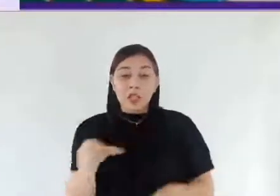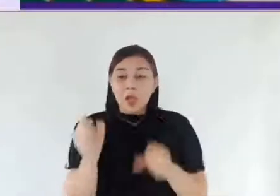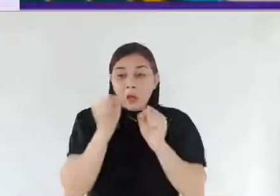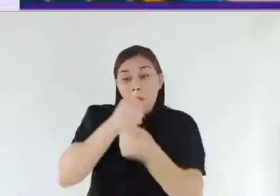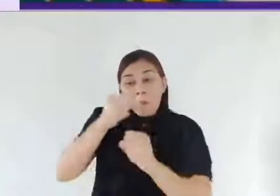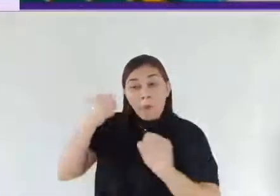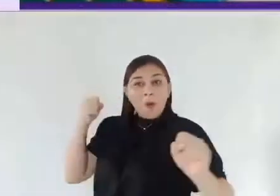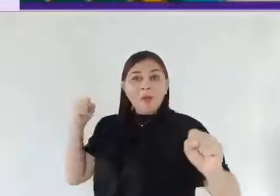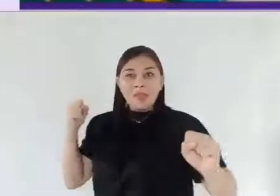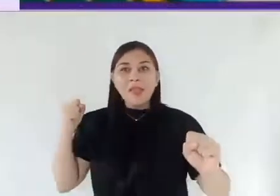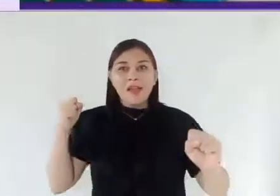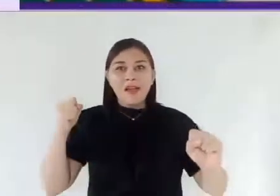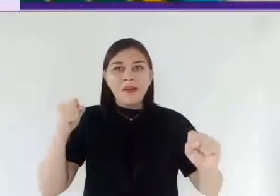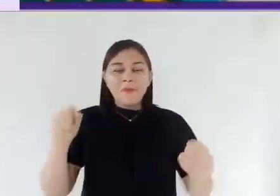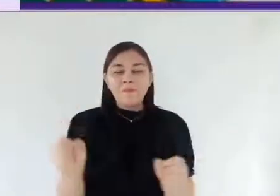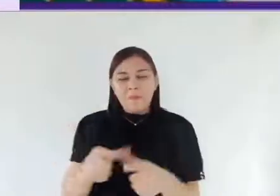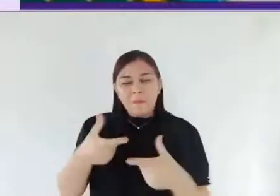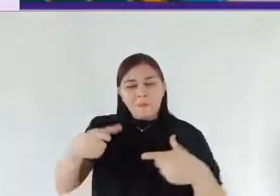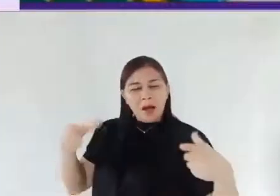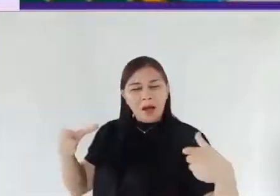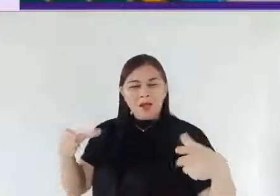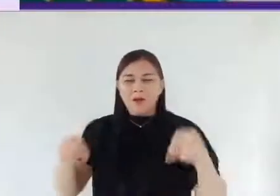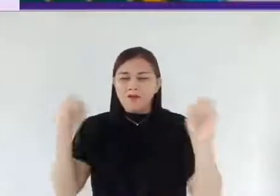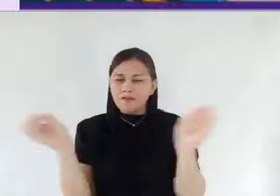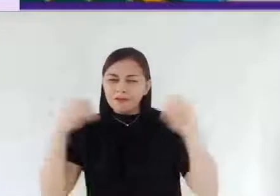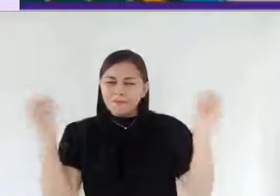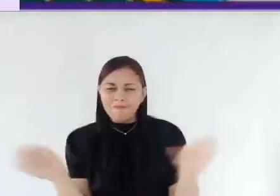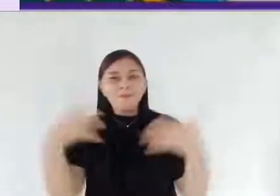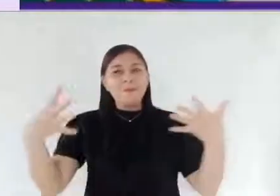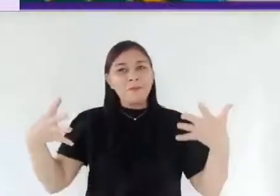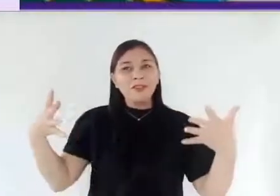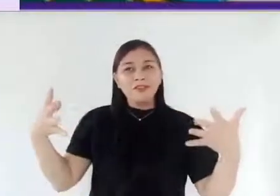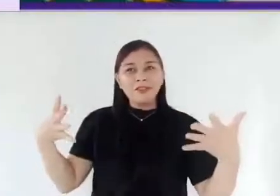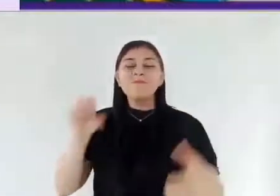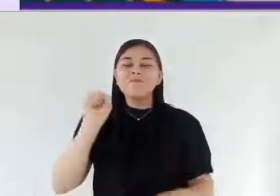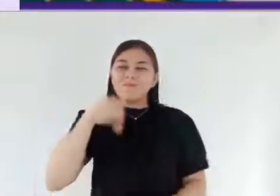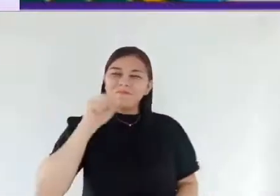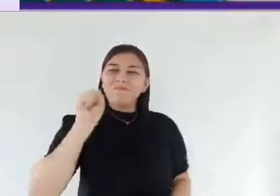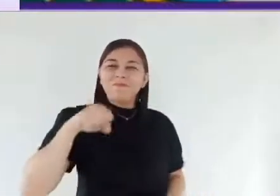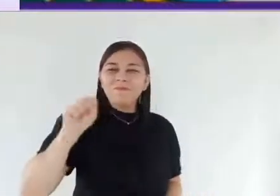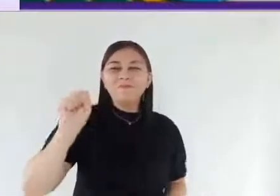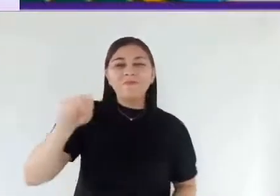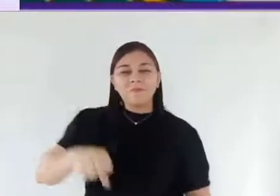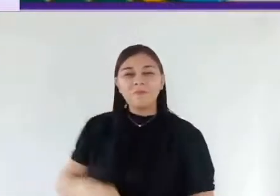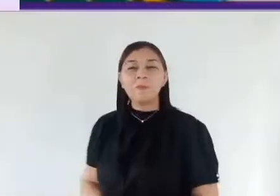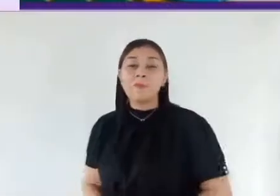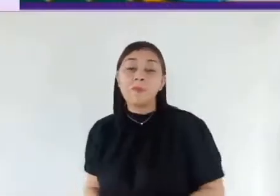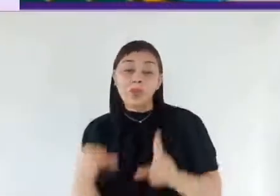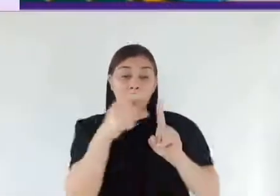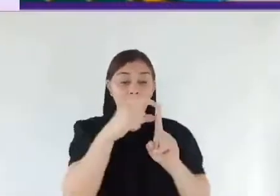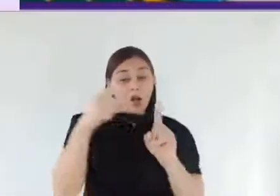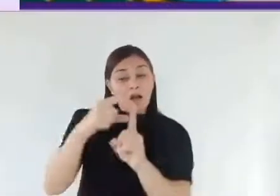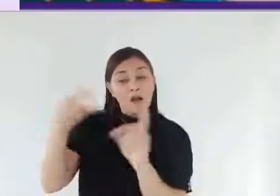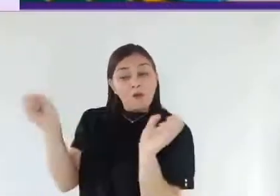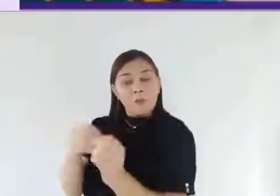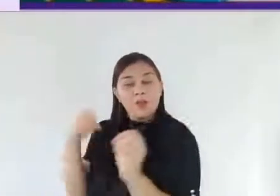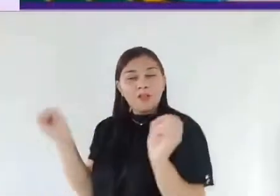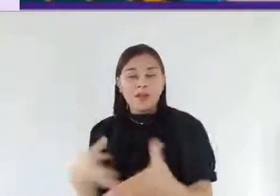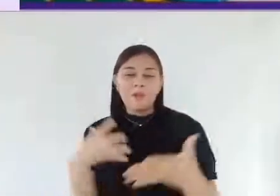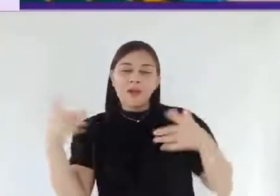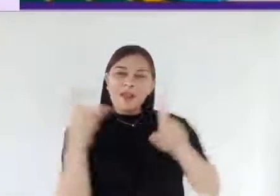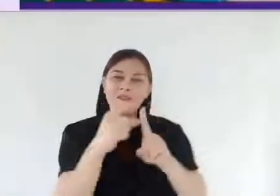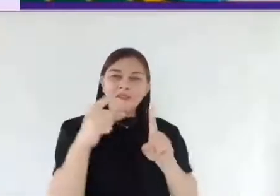poder maior que abra cadabra e se ensala bem assim, assim Essas palavrinhas